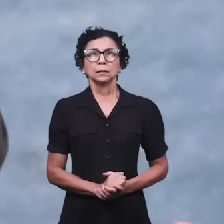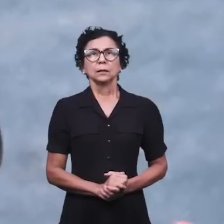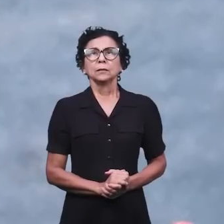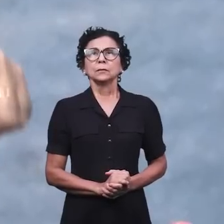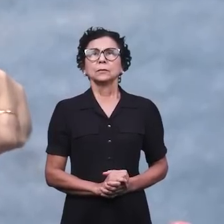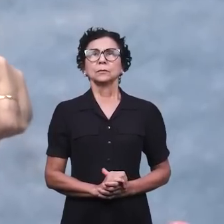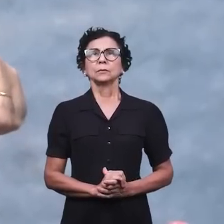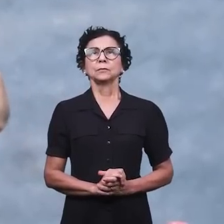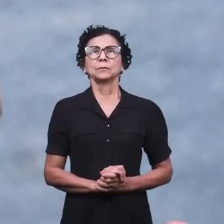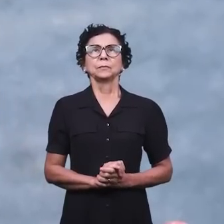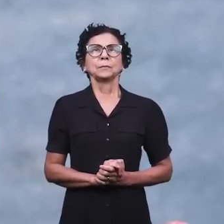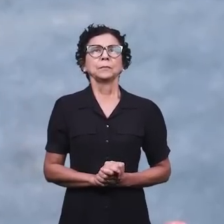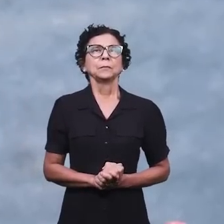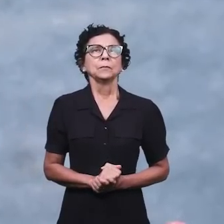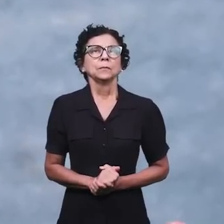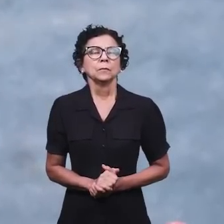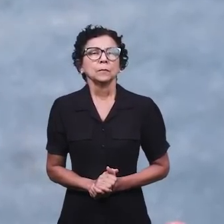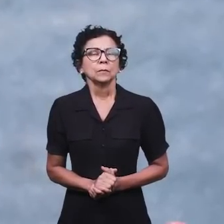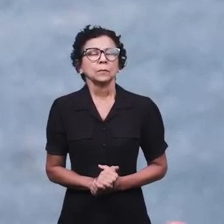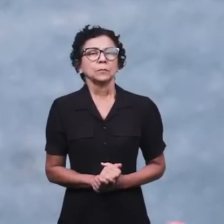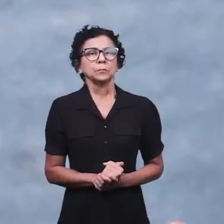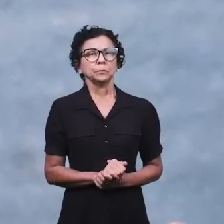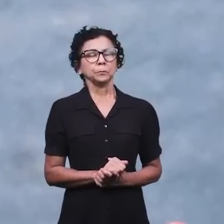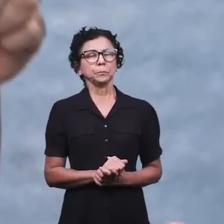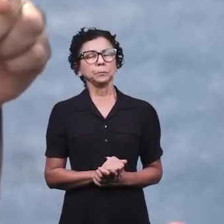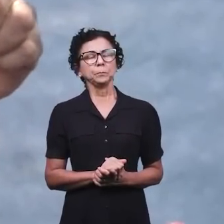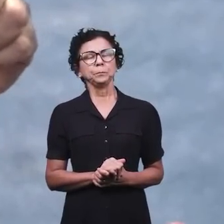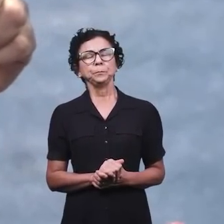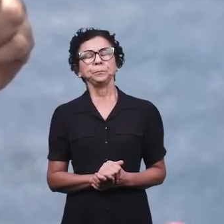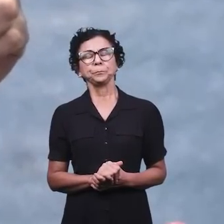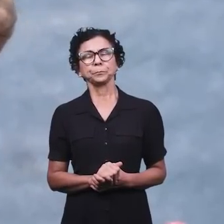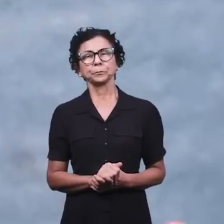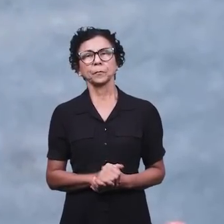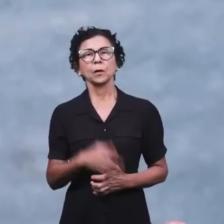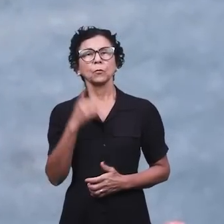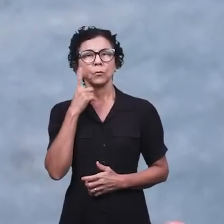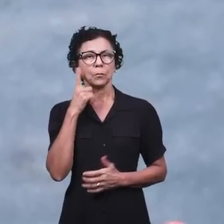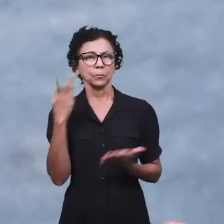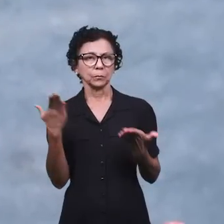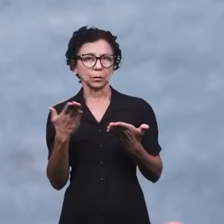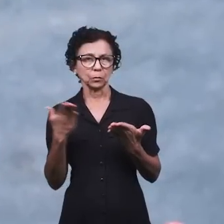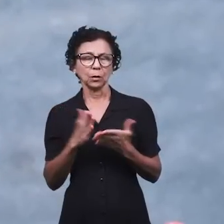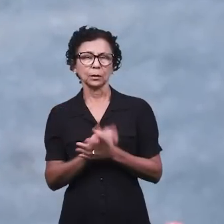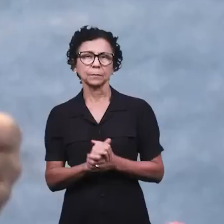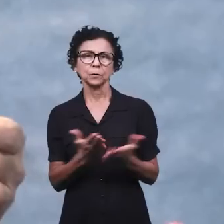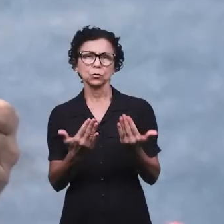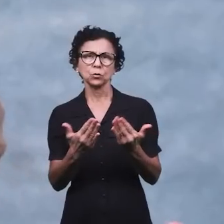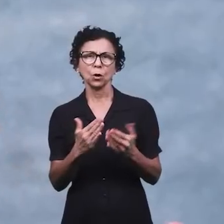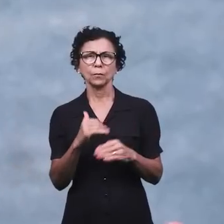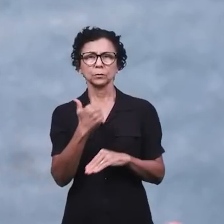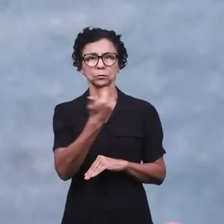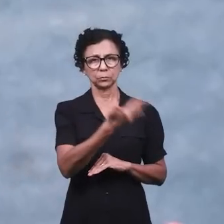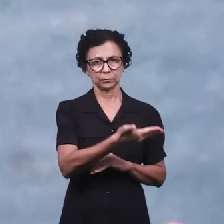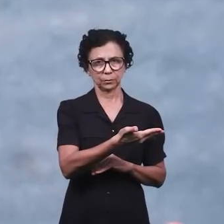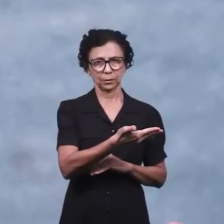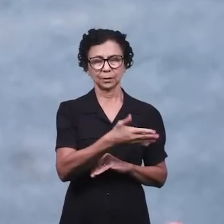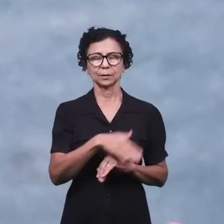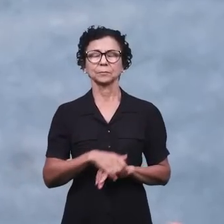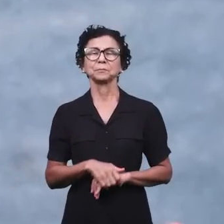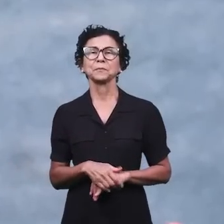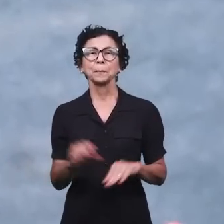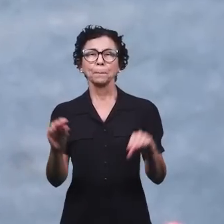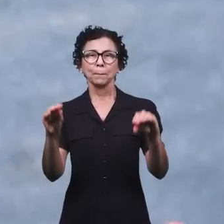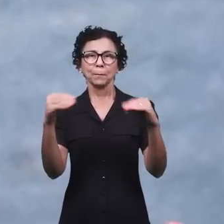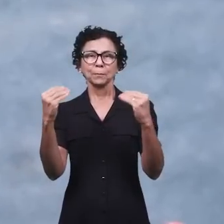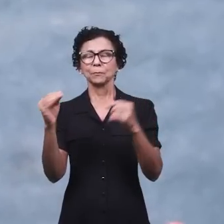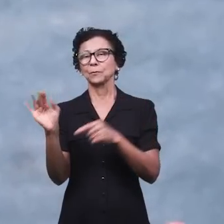reunião apenas os jovens que estão aqui no estúdio. Nós temos uma participação de jovens de fora que fazem perguntas ou contam experiências e mandam para